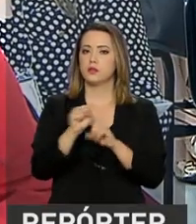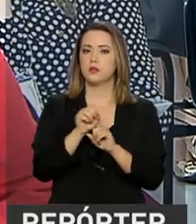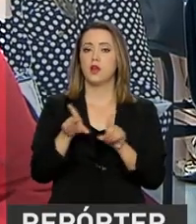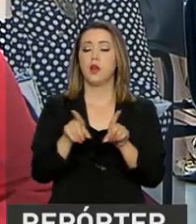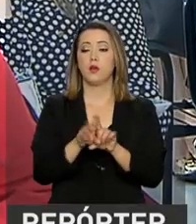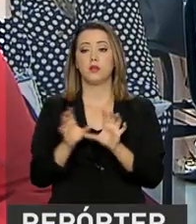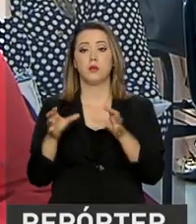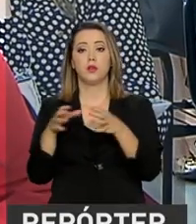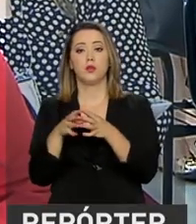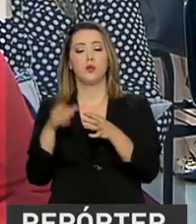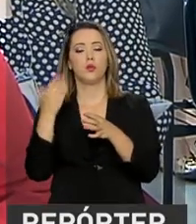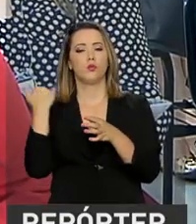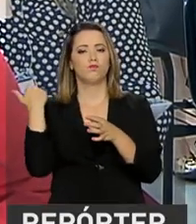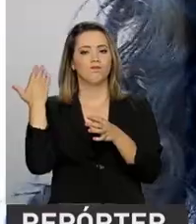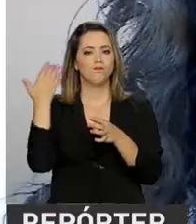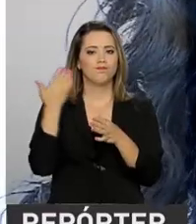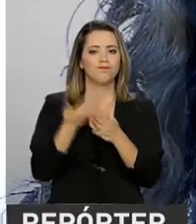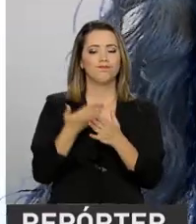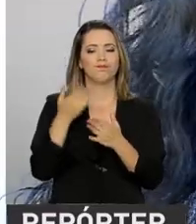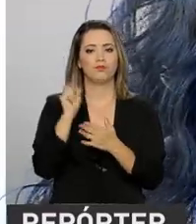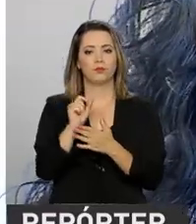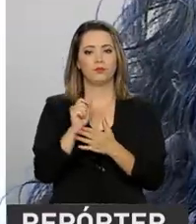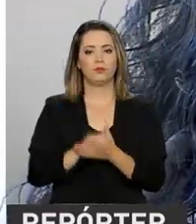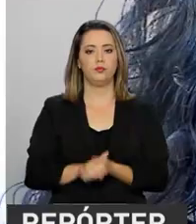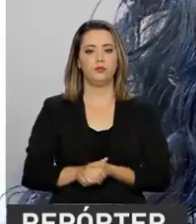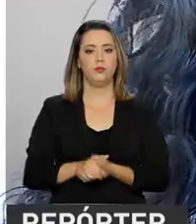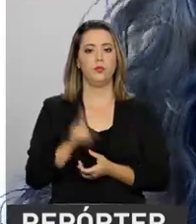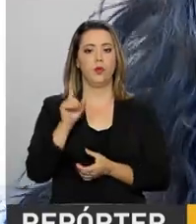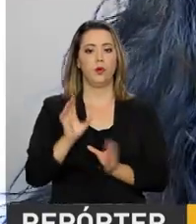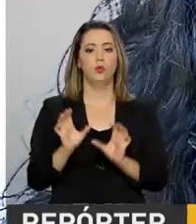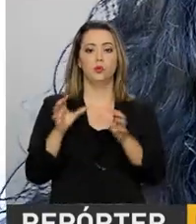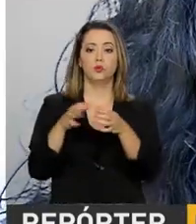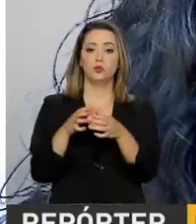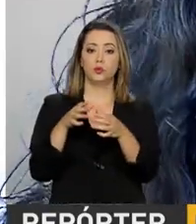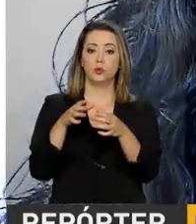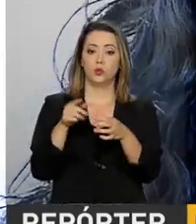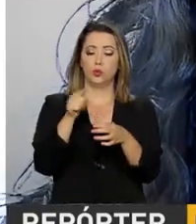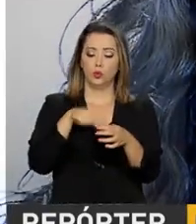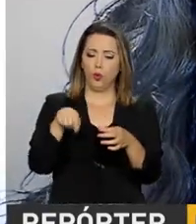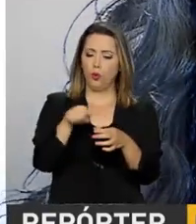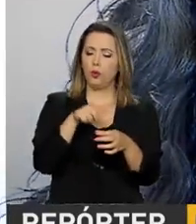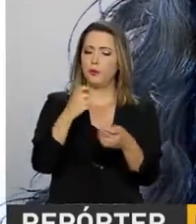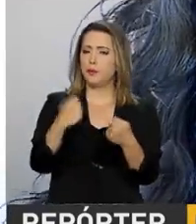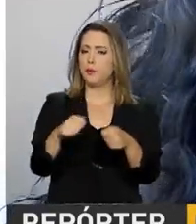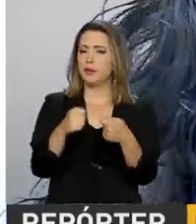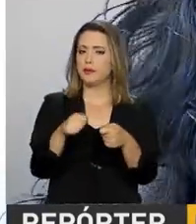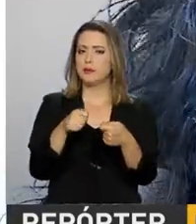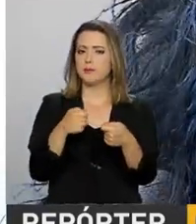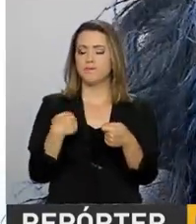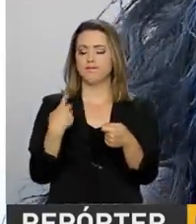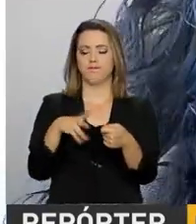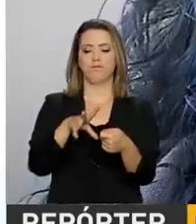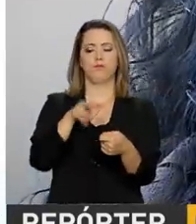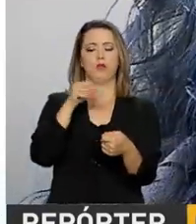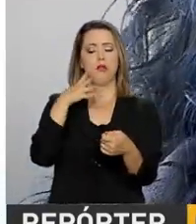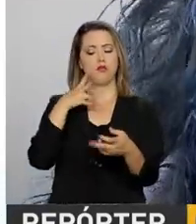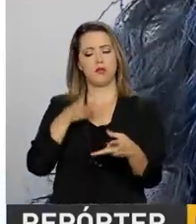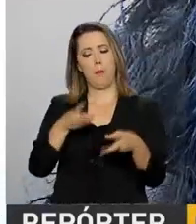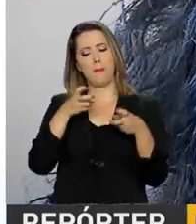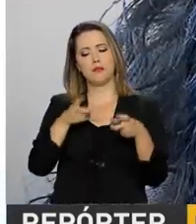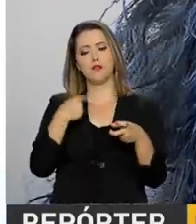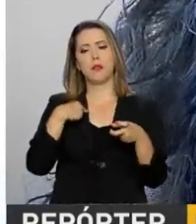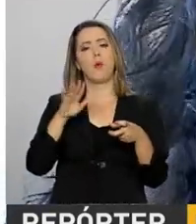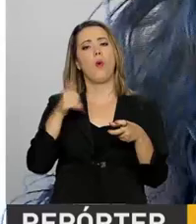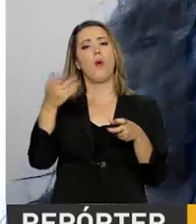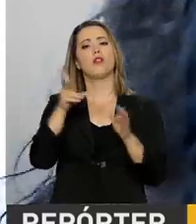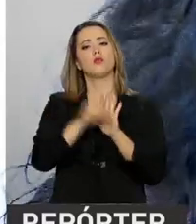e comunidades tradicionais. É uma população que necessita de termos entendimento das suas garantias